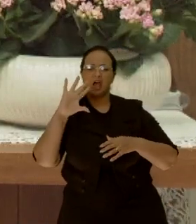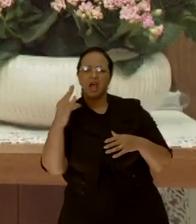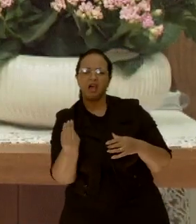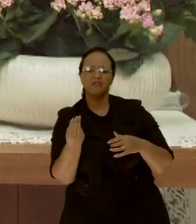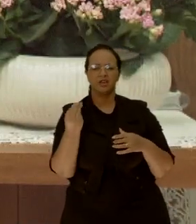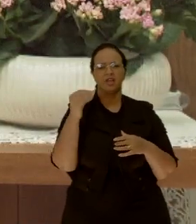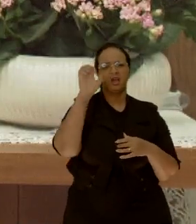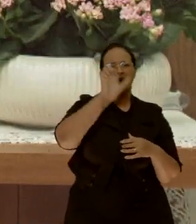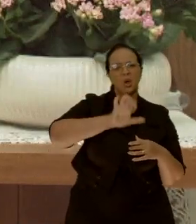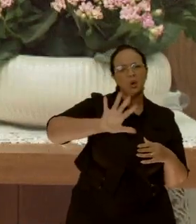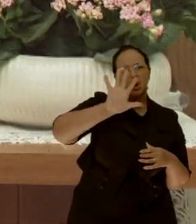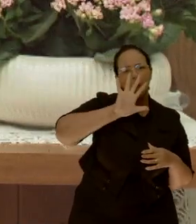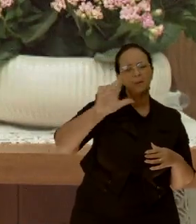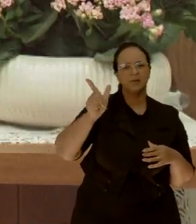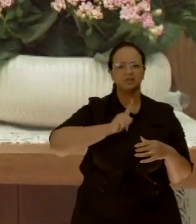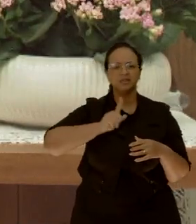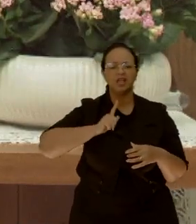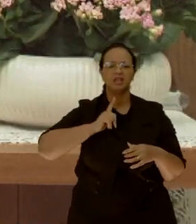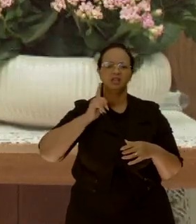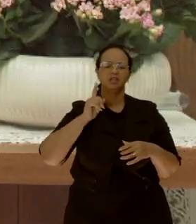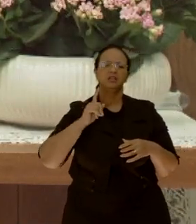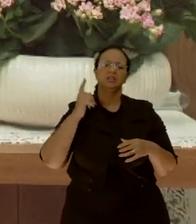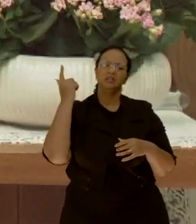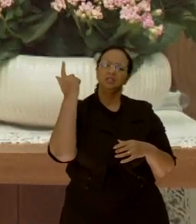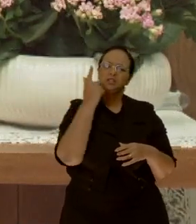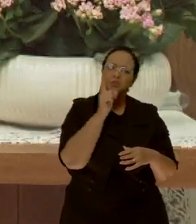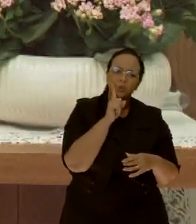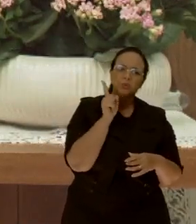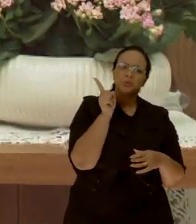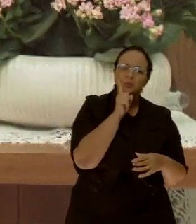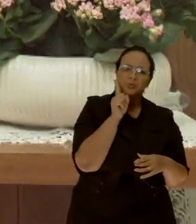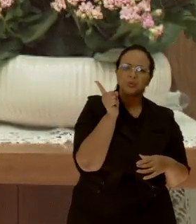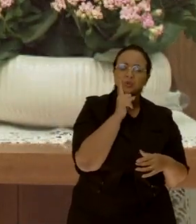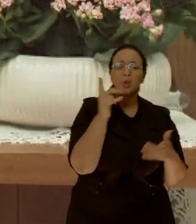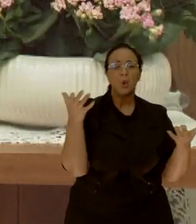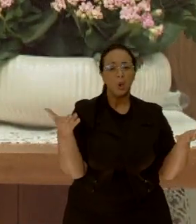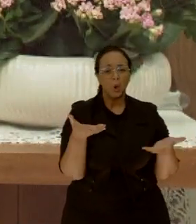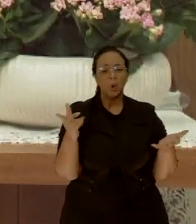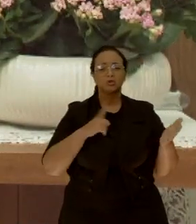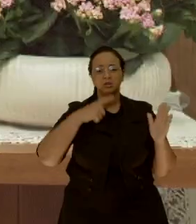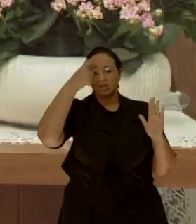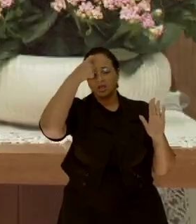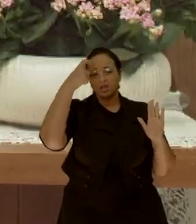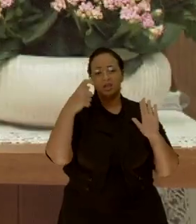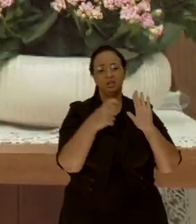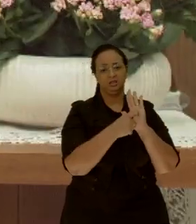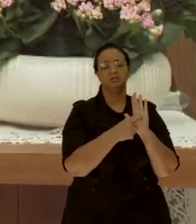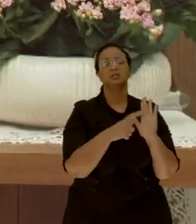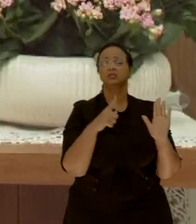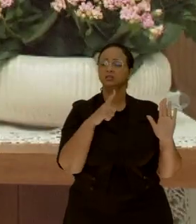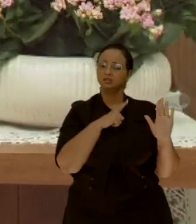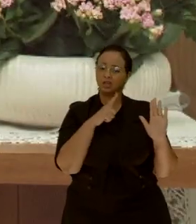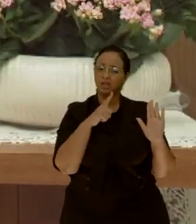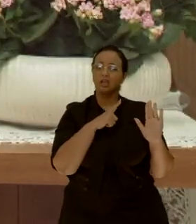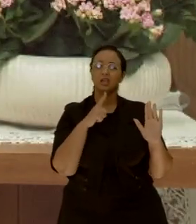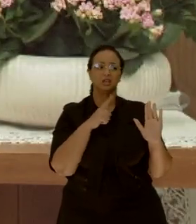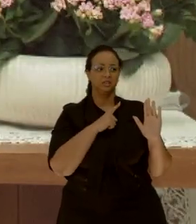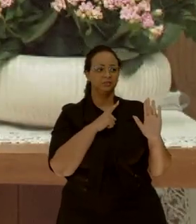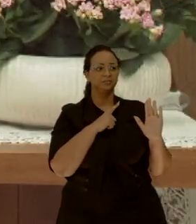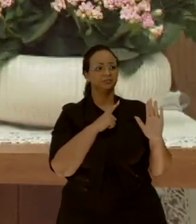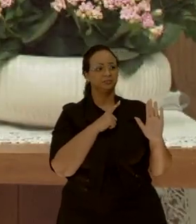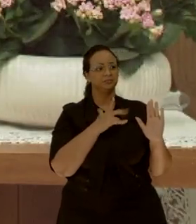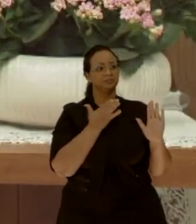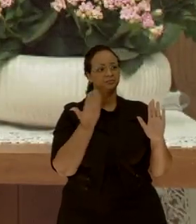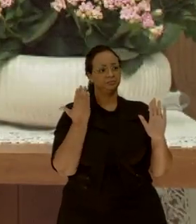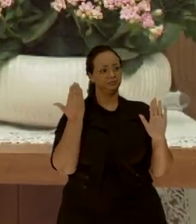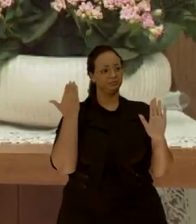turma falando. Hoje nós temos inteligência artificial. Nós pegamos há dias atrás